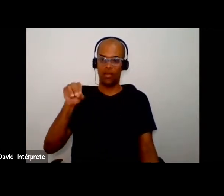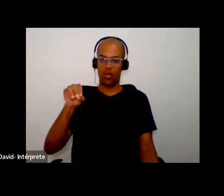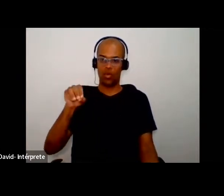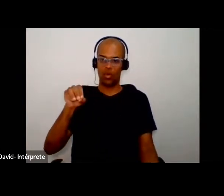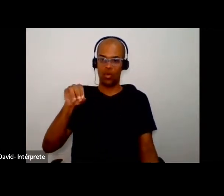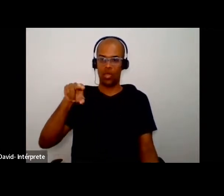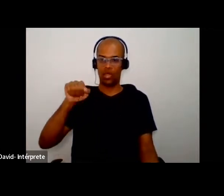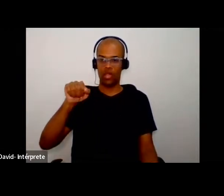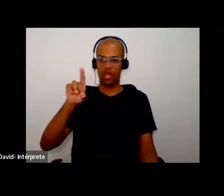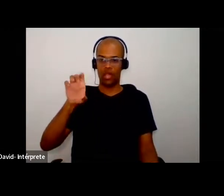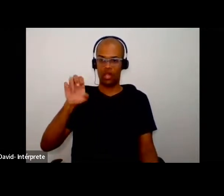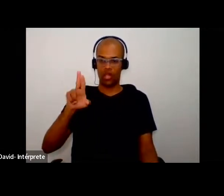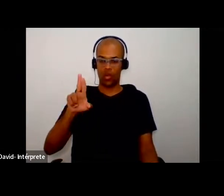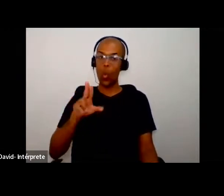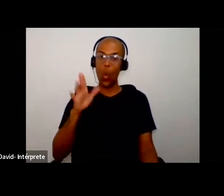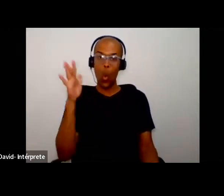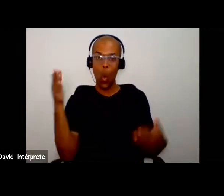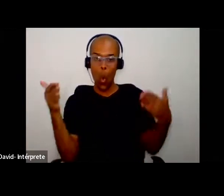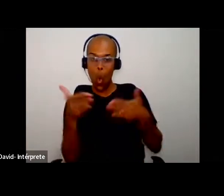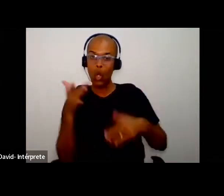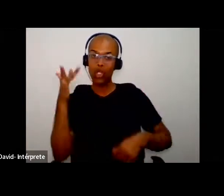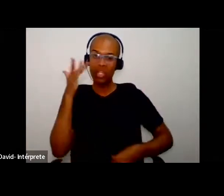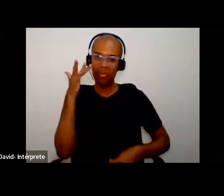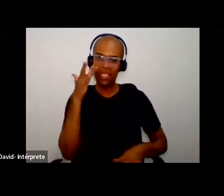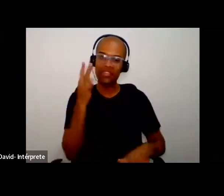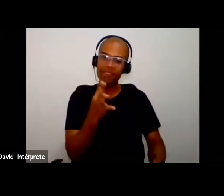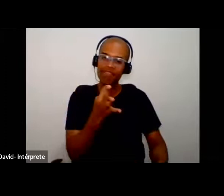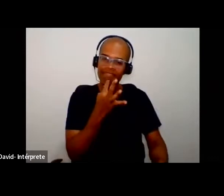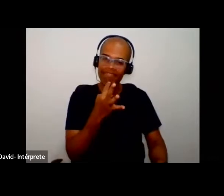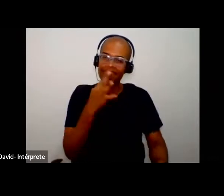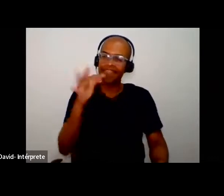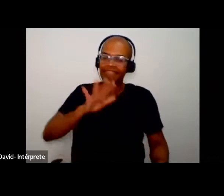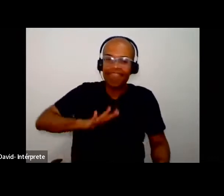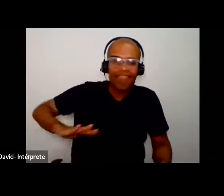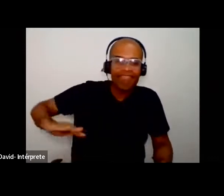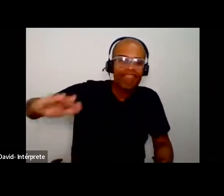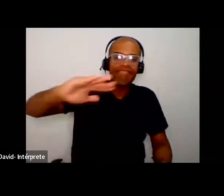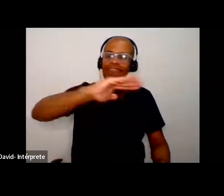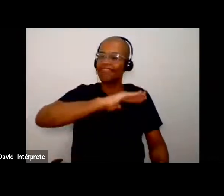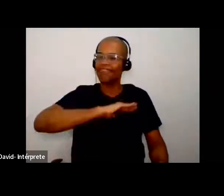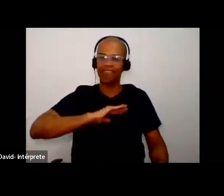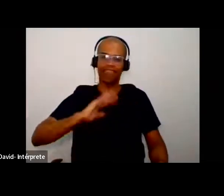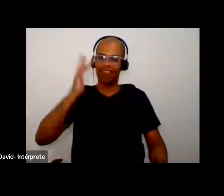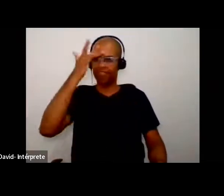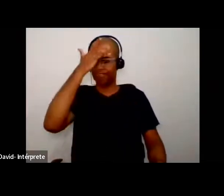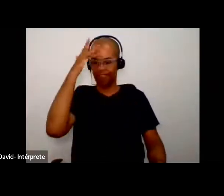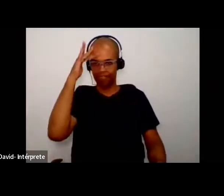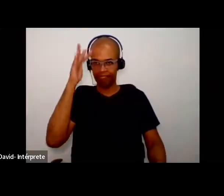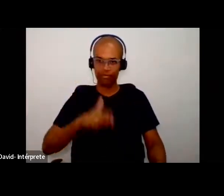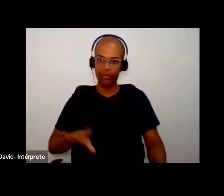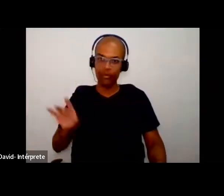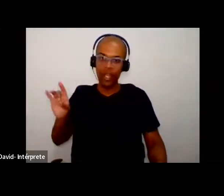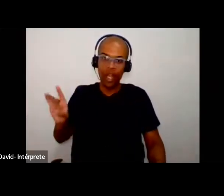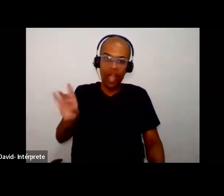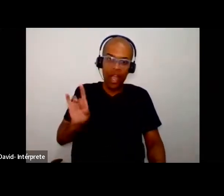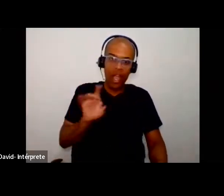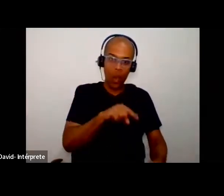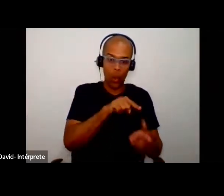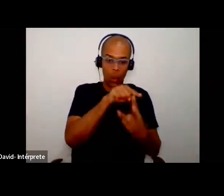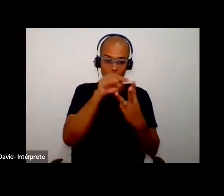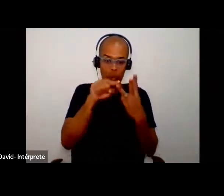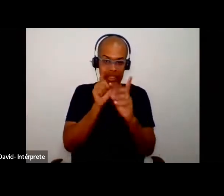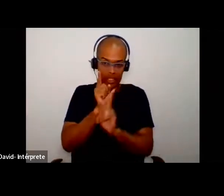de conhecer esse pessoal que fez parte dessas atividades formativas. Então, cada encontro